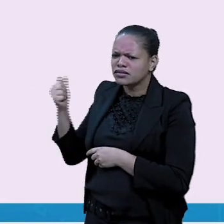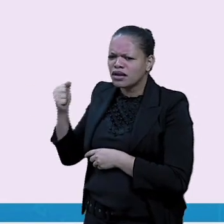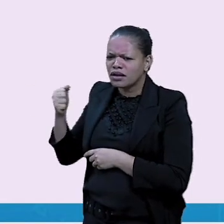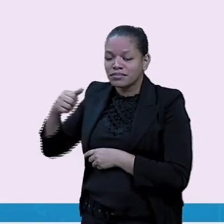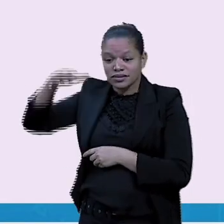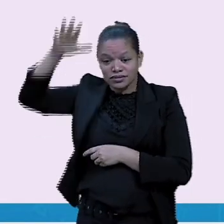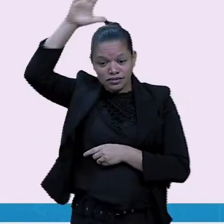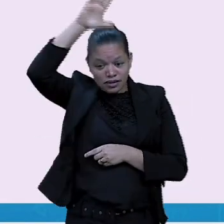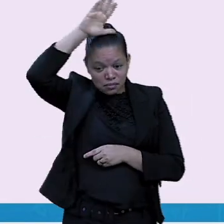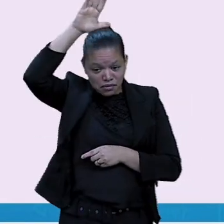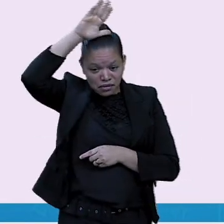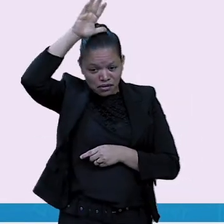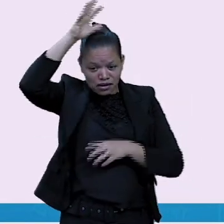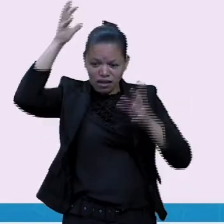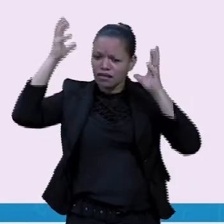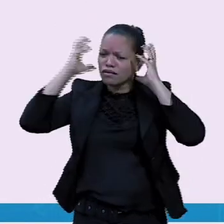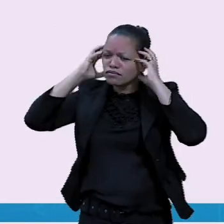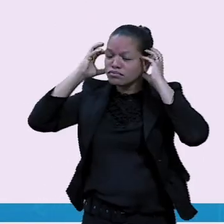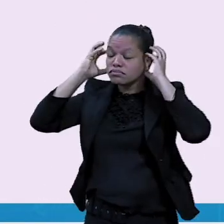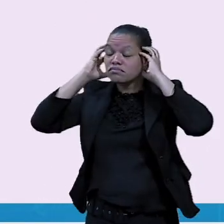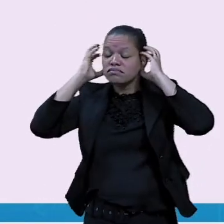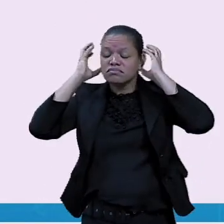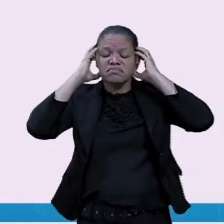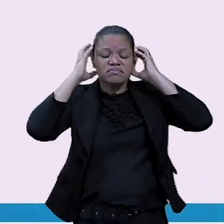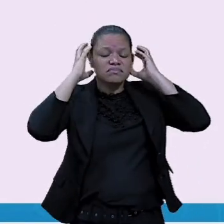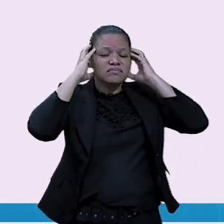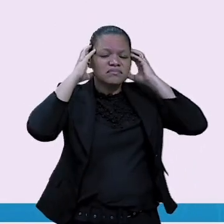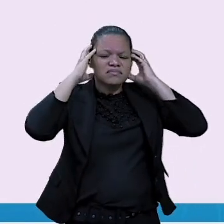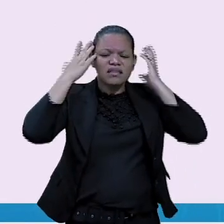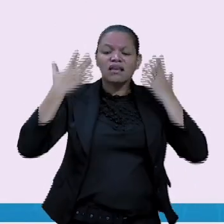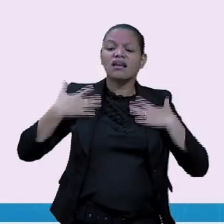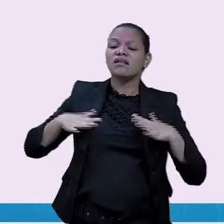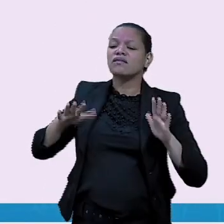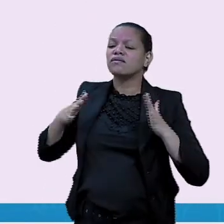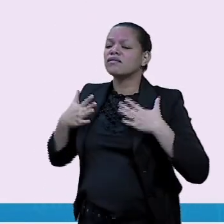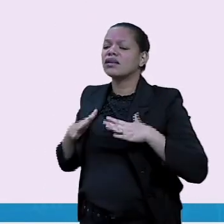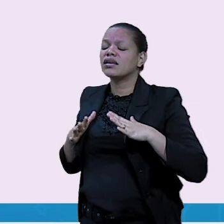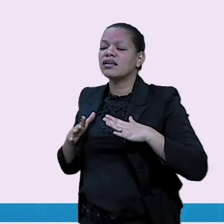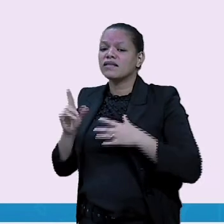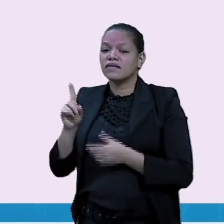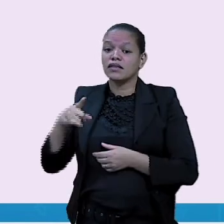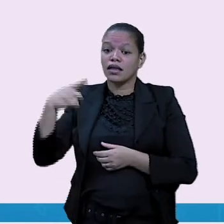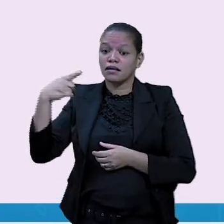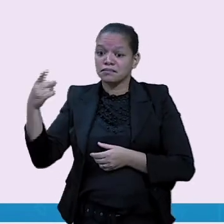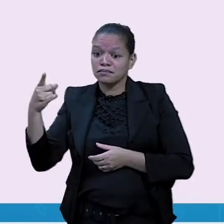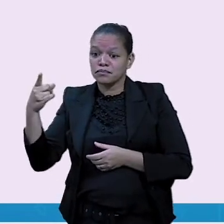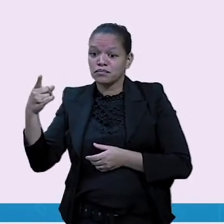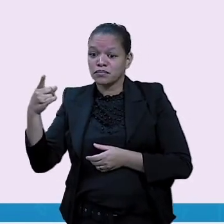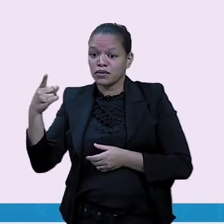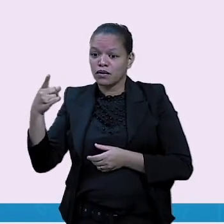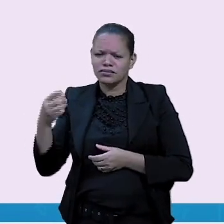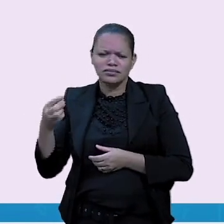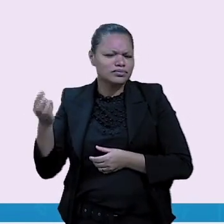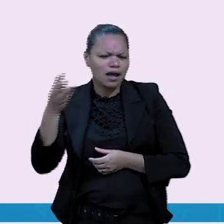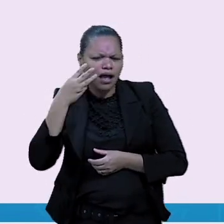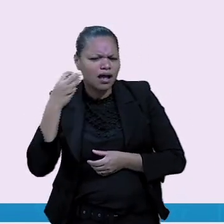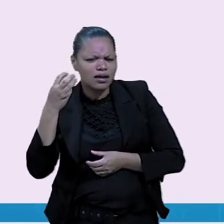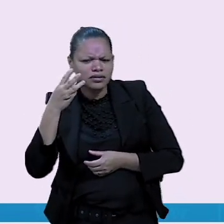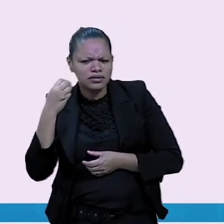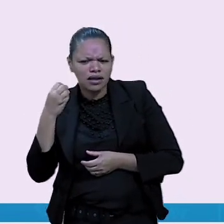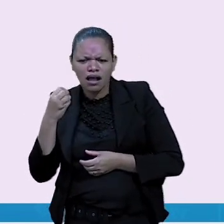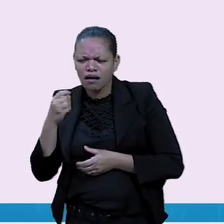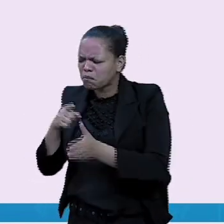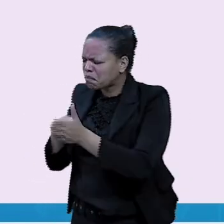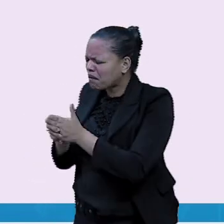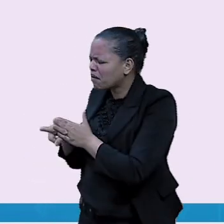meu som aqui, ó, não perturbe não. O outro quadrinho, terceiro, o Cascão ficou, você não vai me ouvir não,